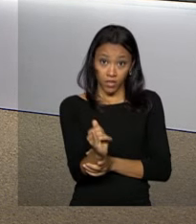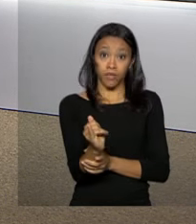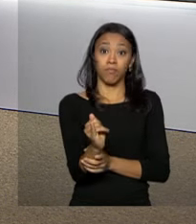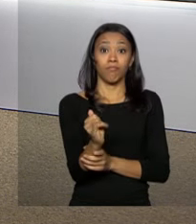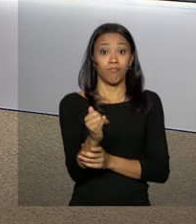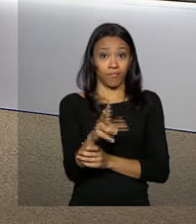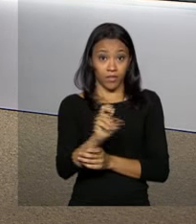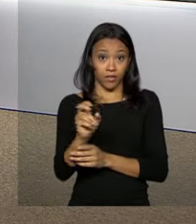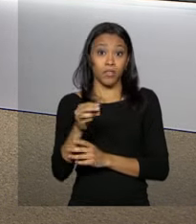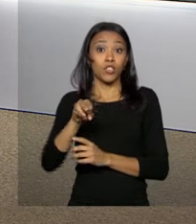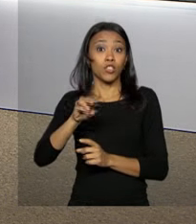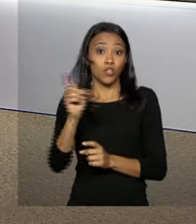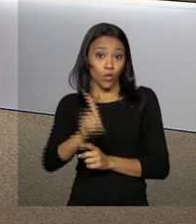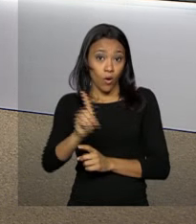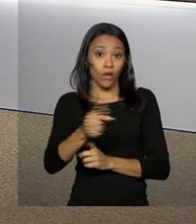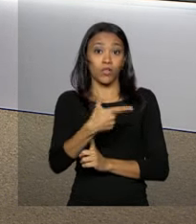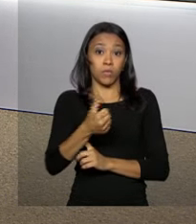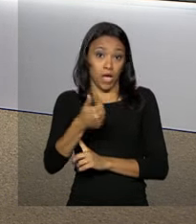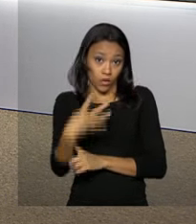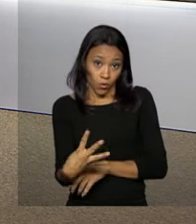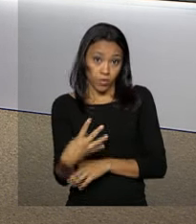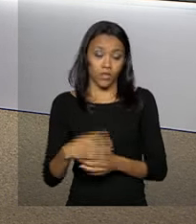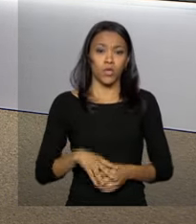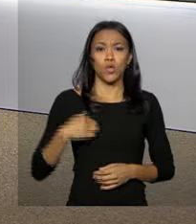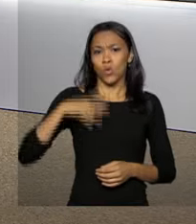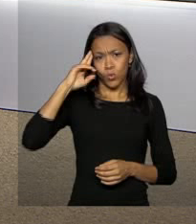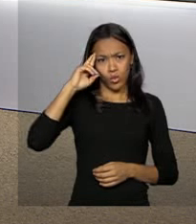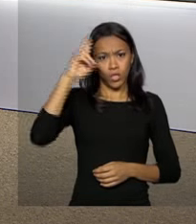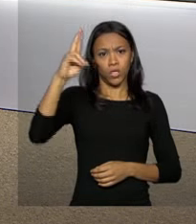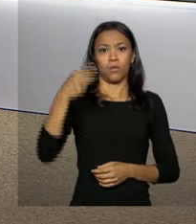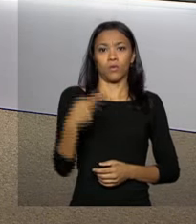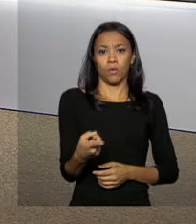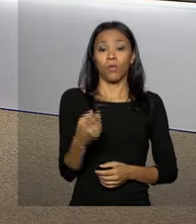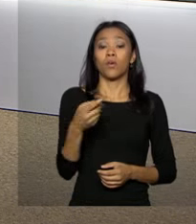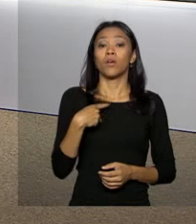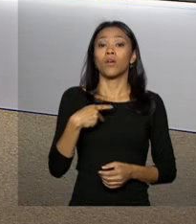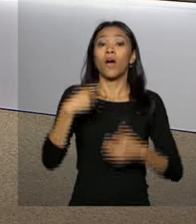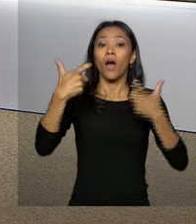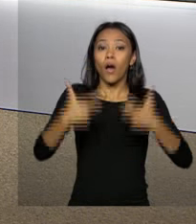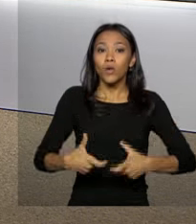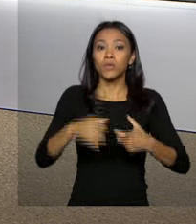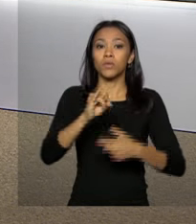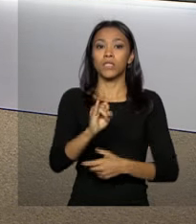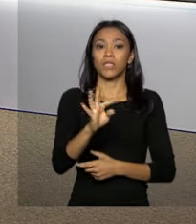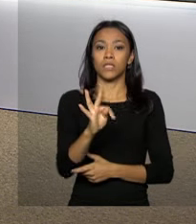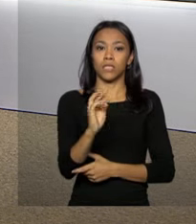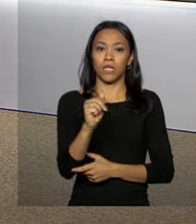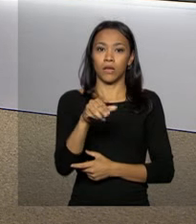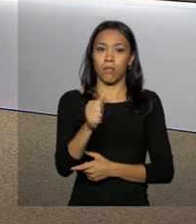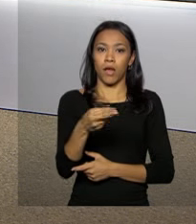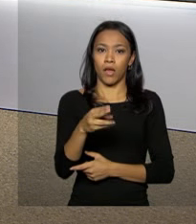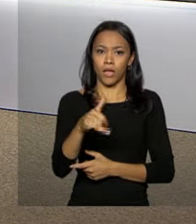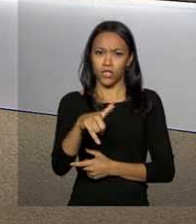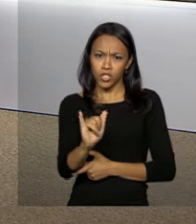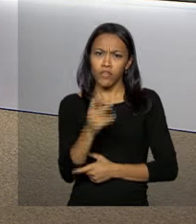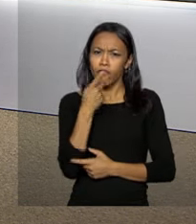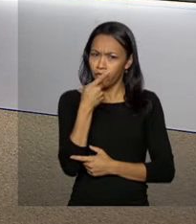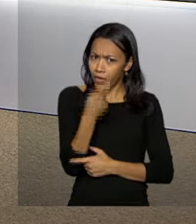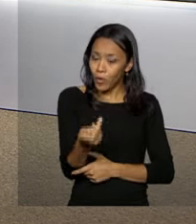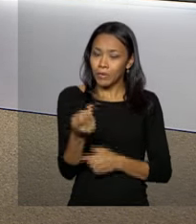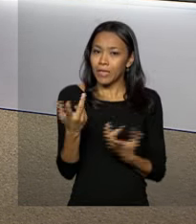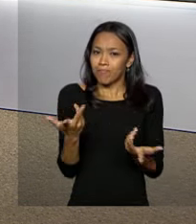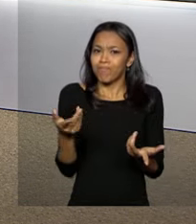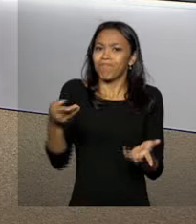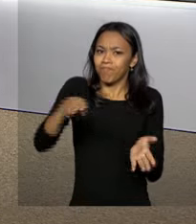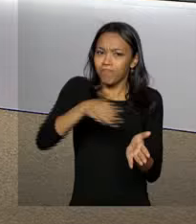dólares em 2014. O diretor do Departamento Europa do Itamaraty falou da expectativa da visita da chanceler